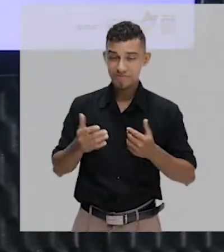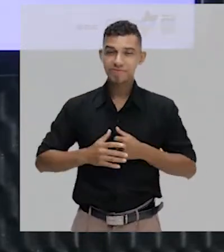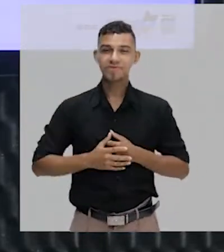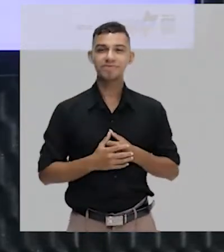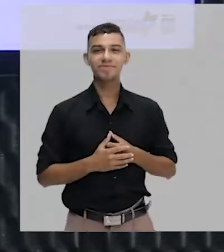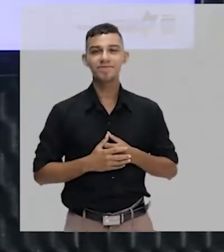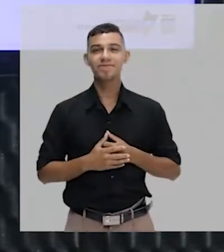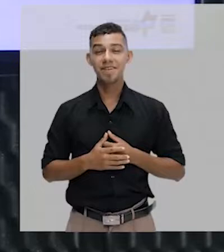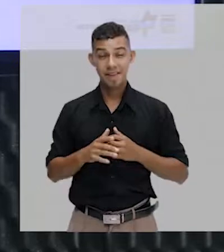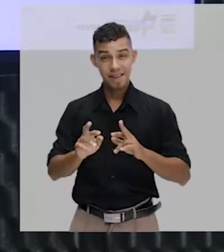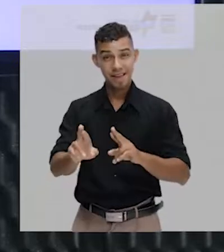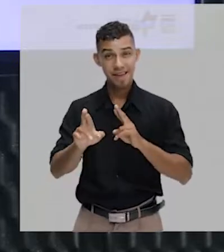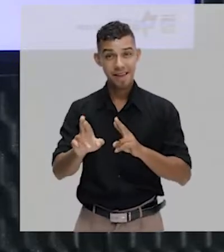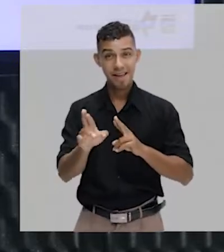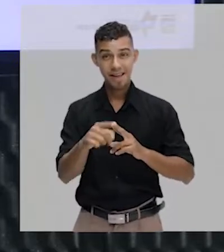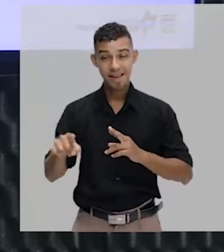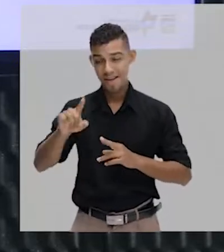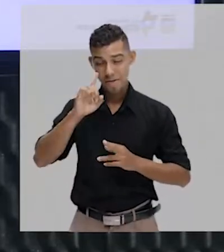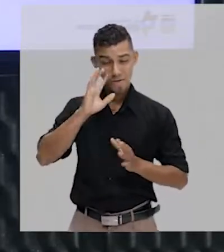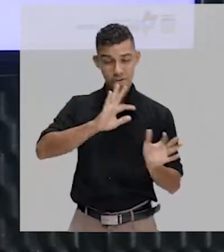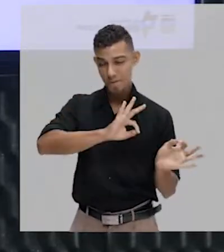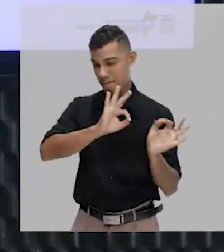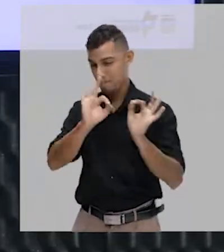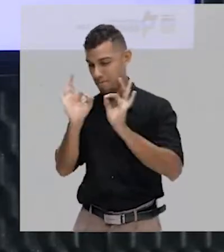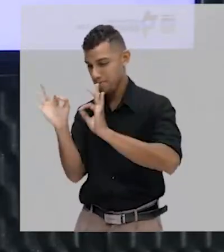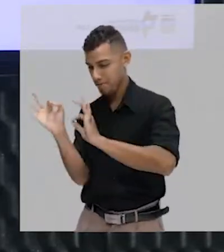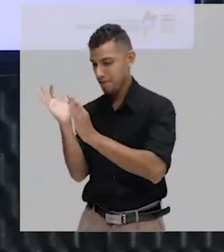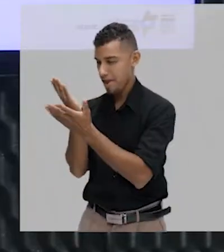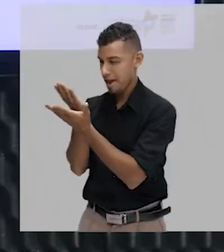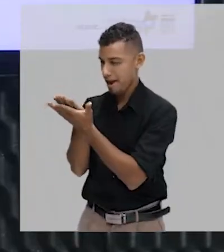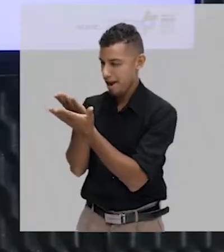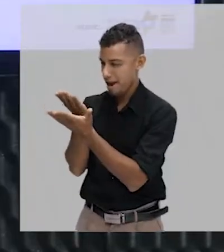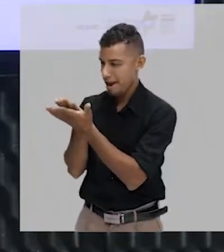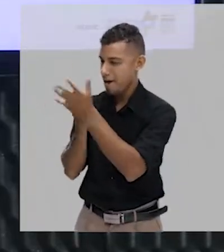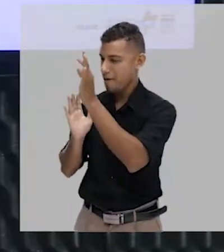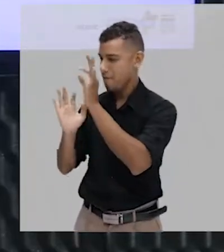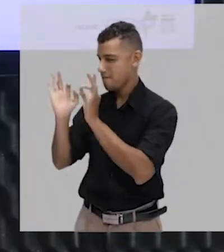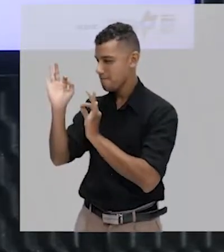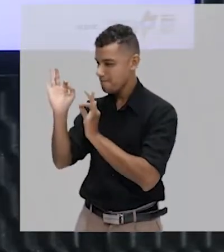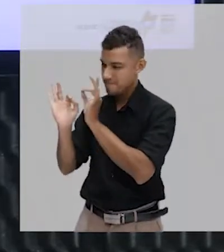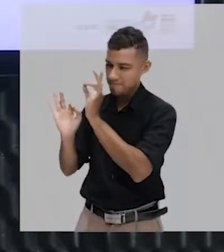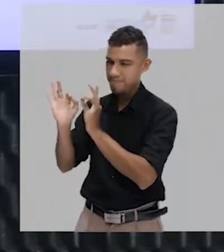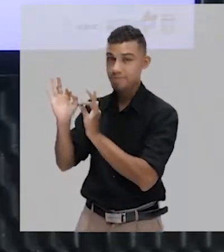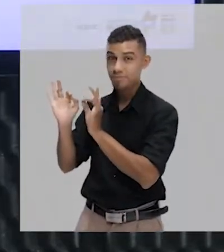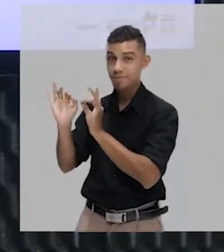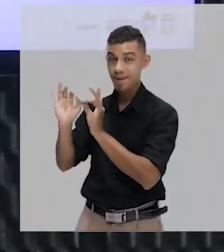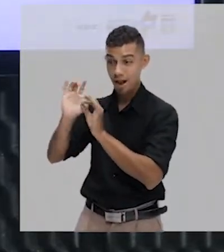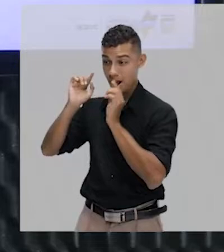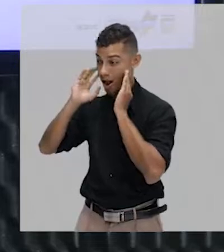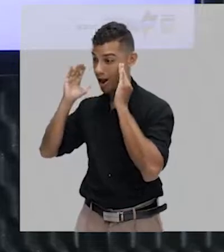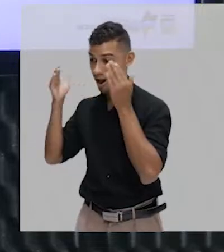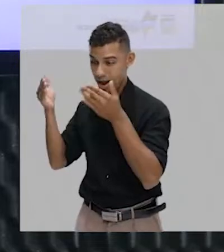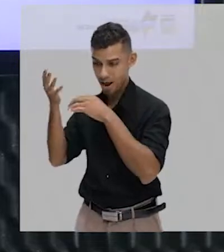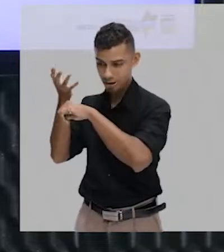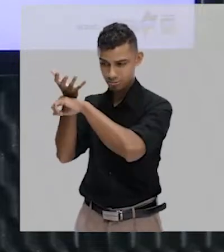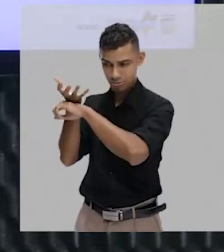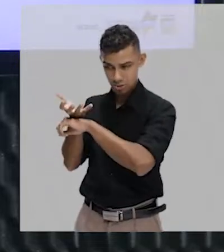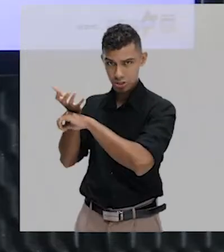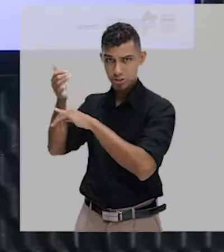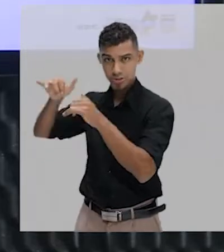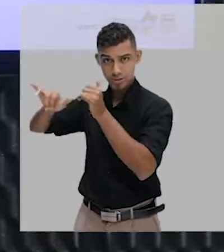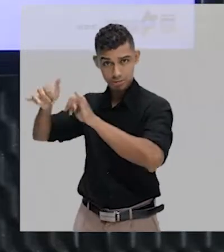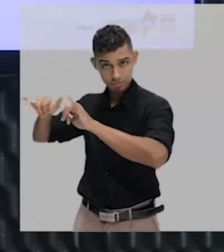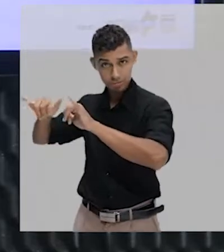Bom, espero que você esteja acompanhando as nossas aulas, não apenas as aulas de Química, mas também dos outros componentes